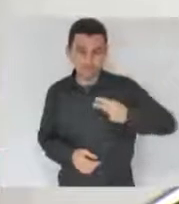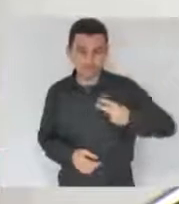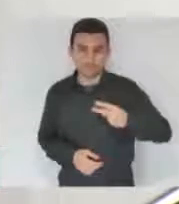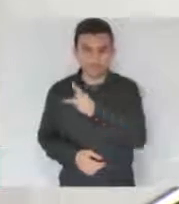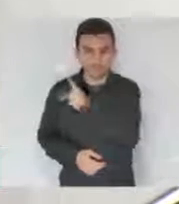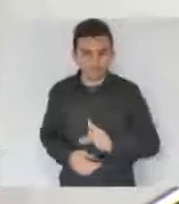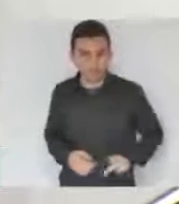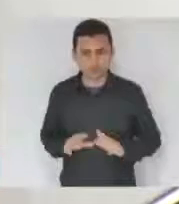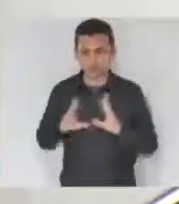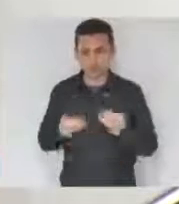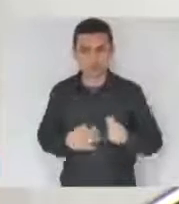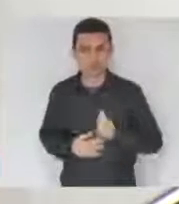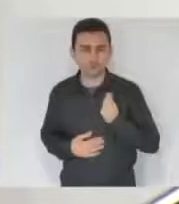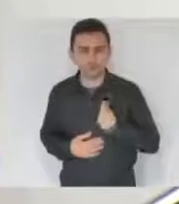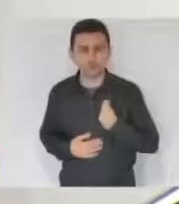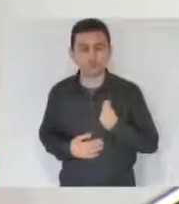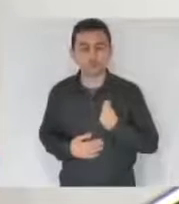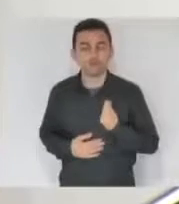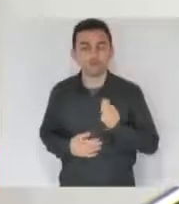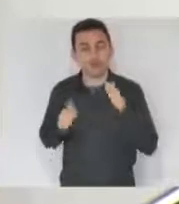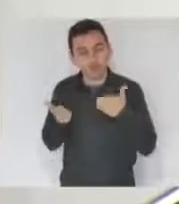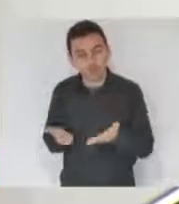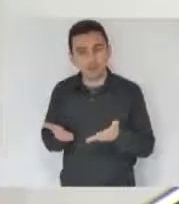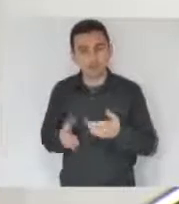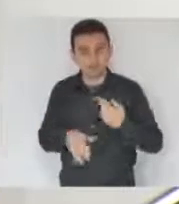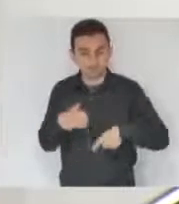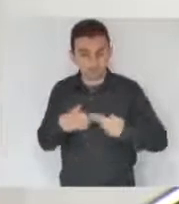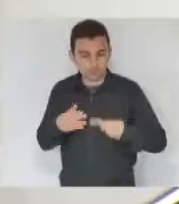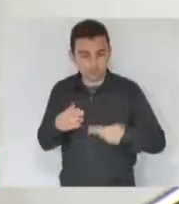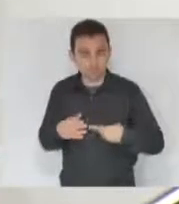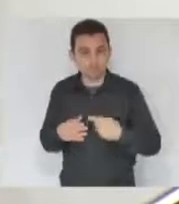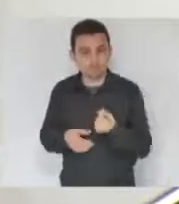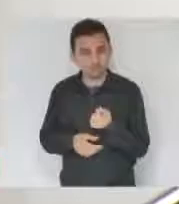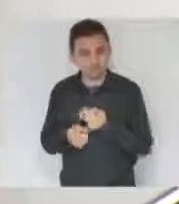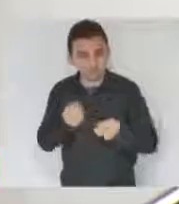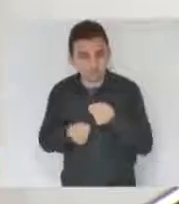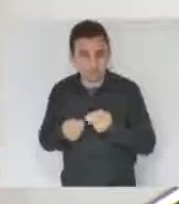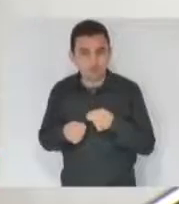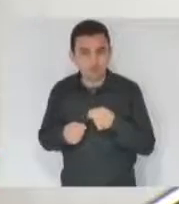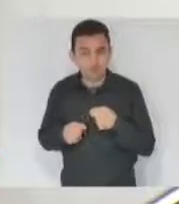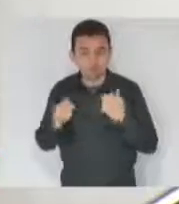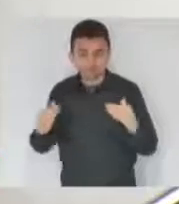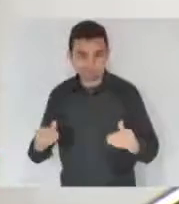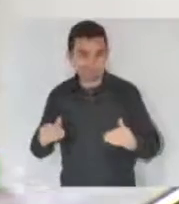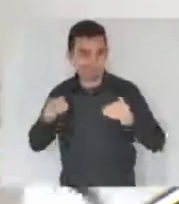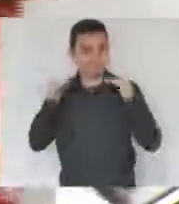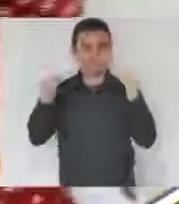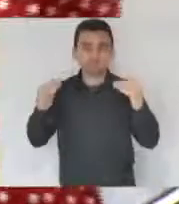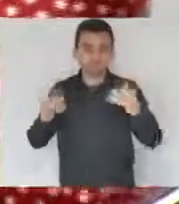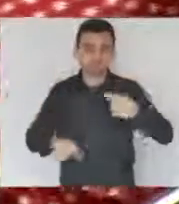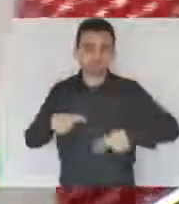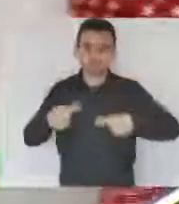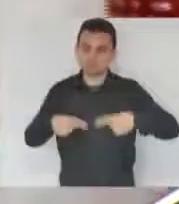os membros da Comissão de Finanças e os demais deputados que estiveram presentes, pela grandeza do debate.